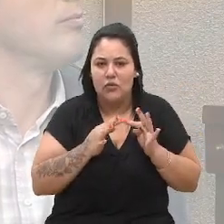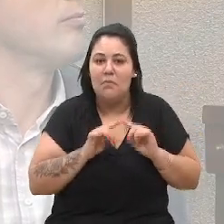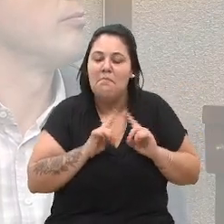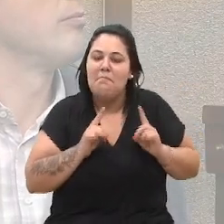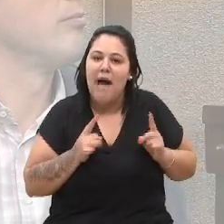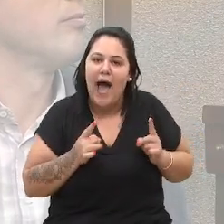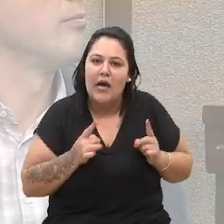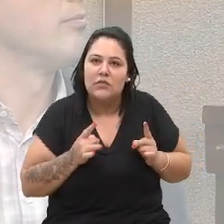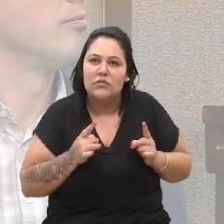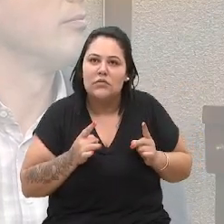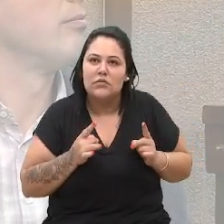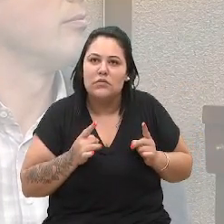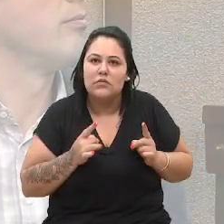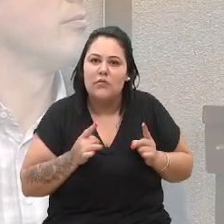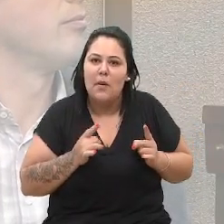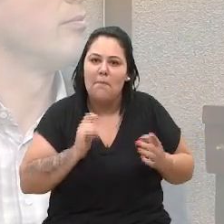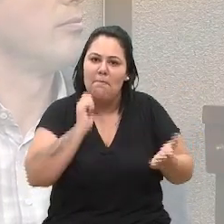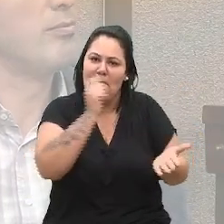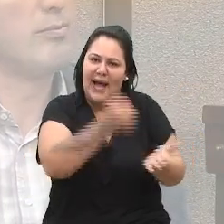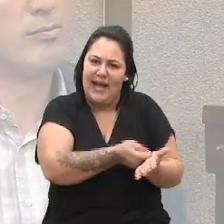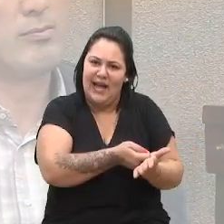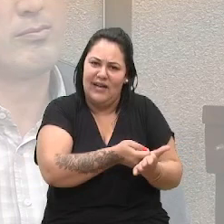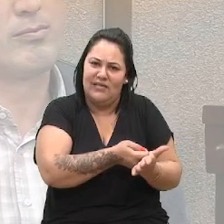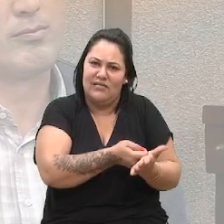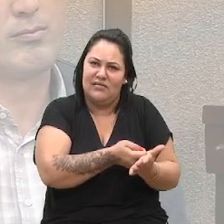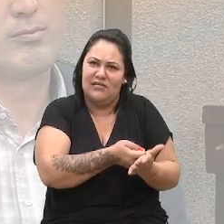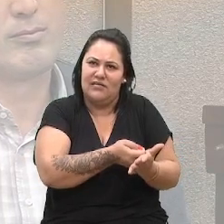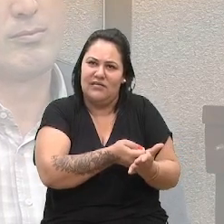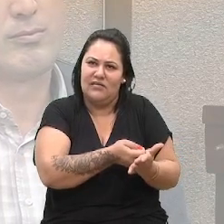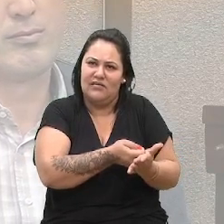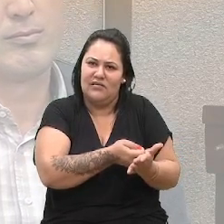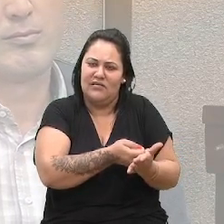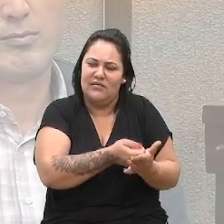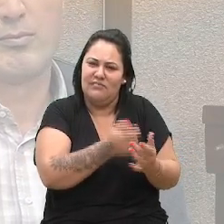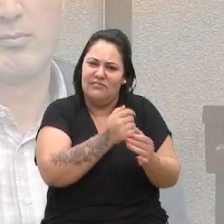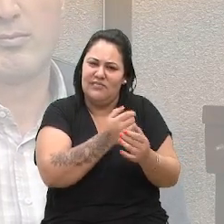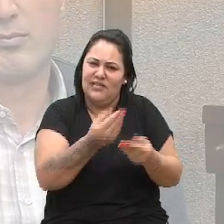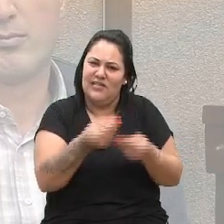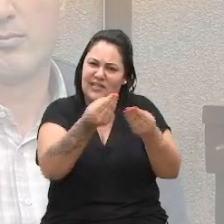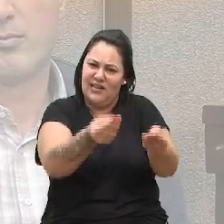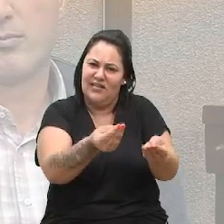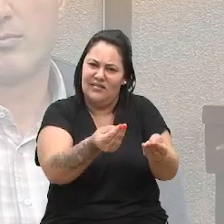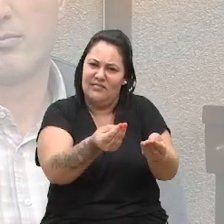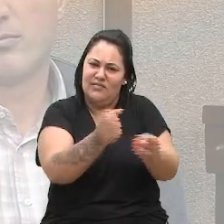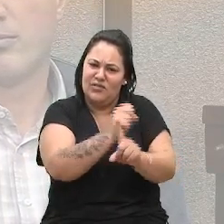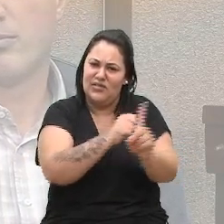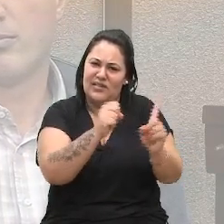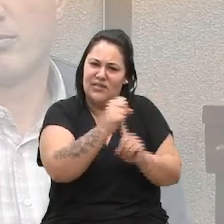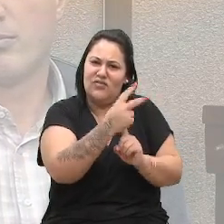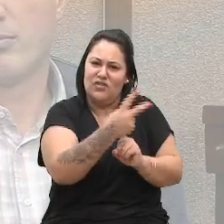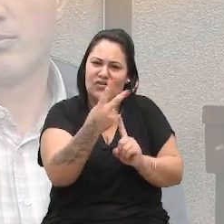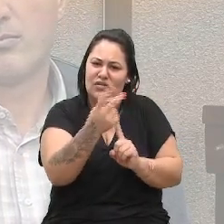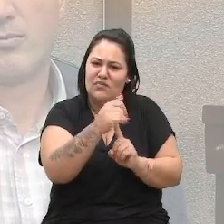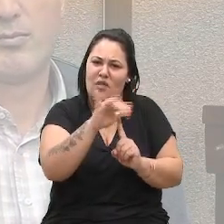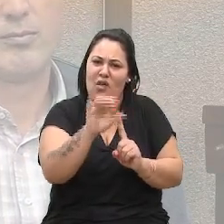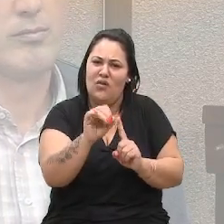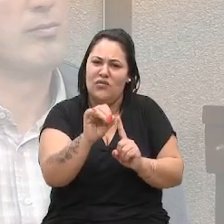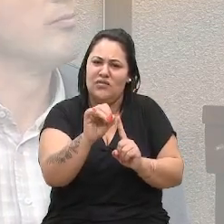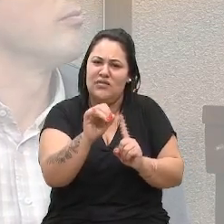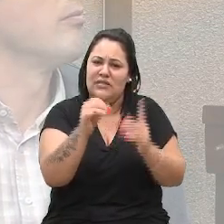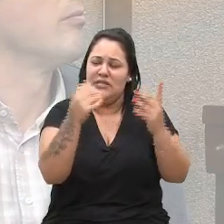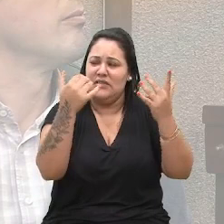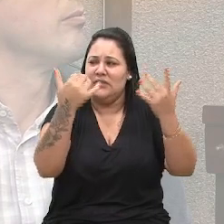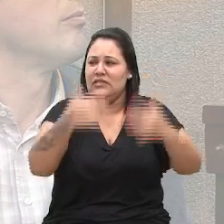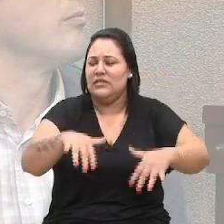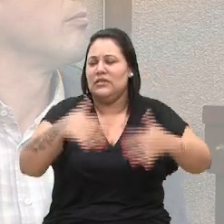Agora, passar para a sociedade esses 22 milhões de juros, aí fica a gente